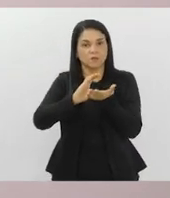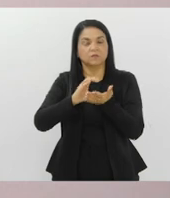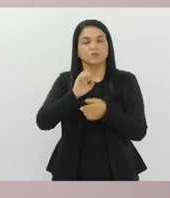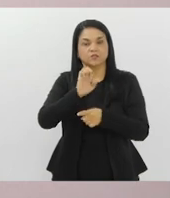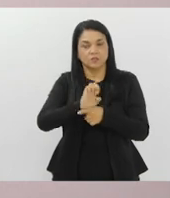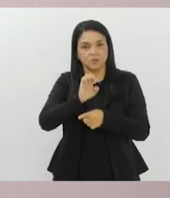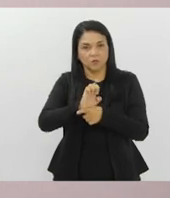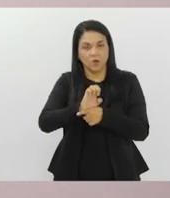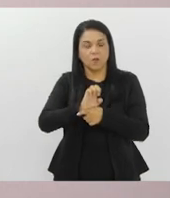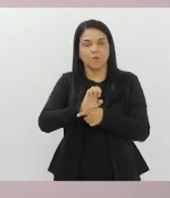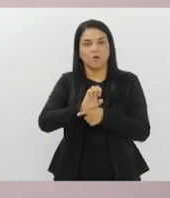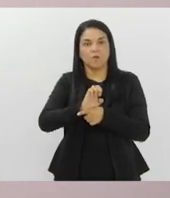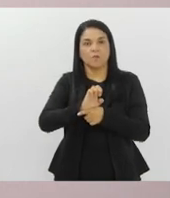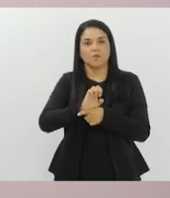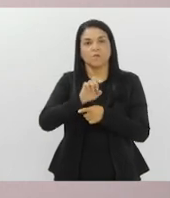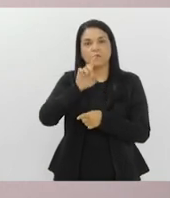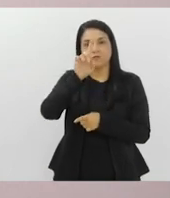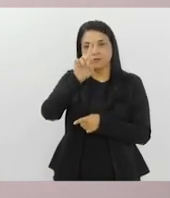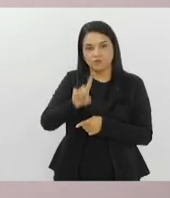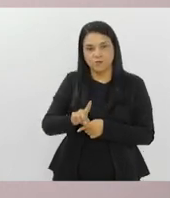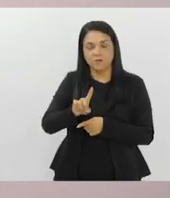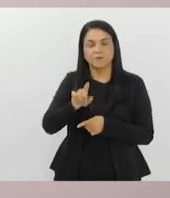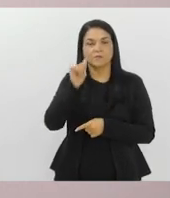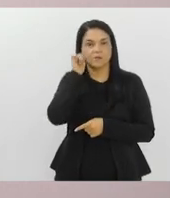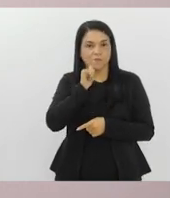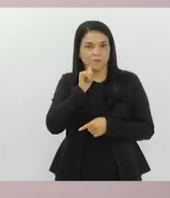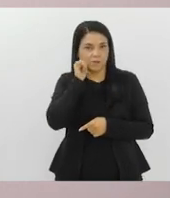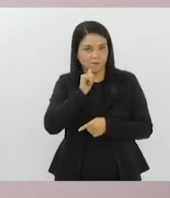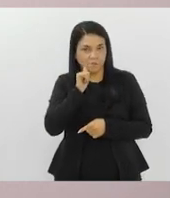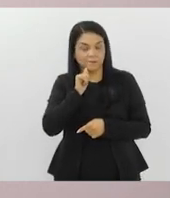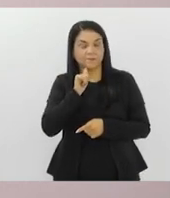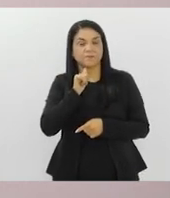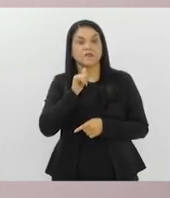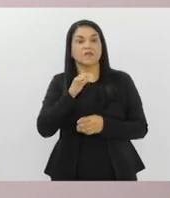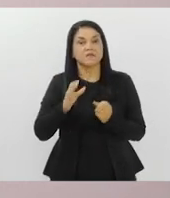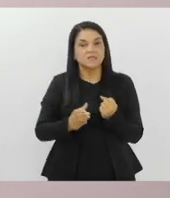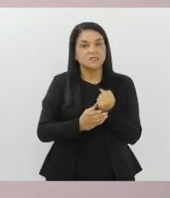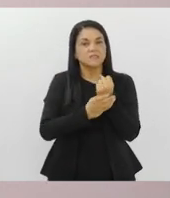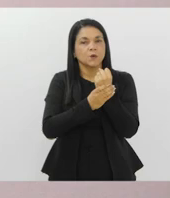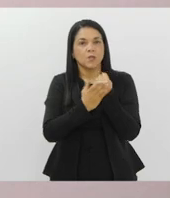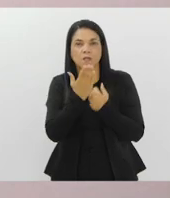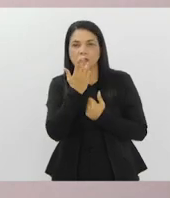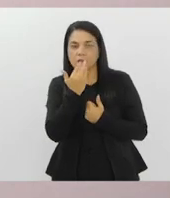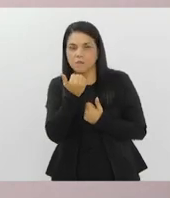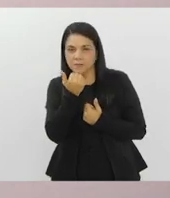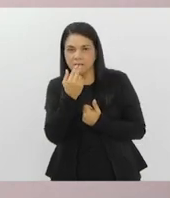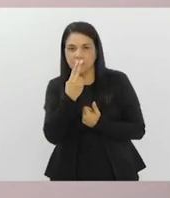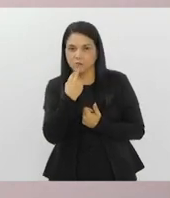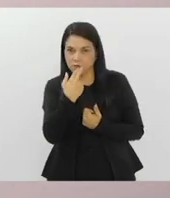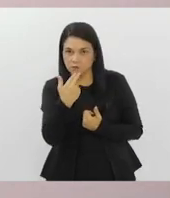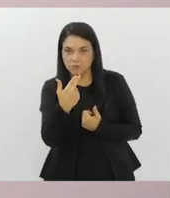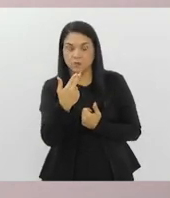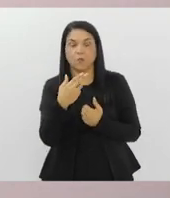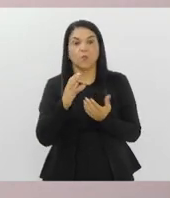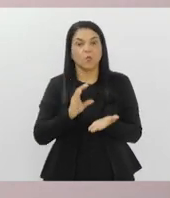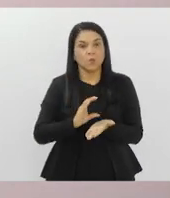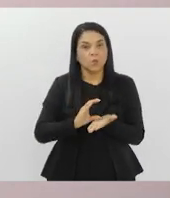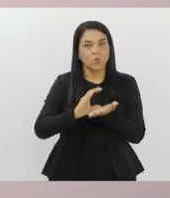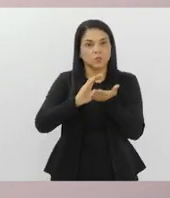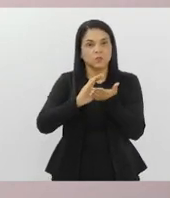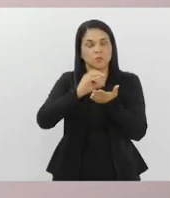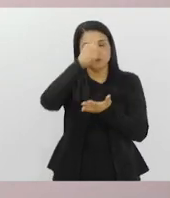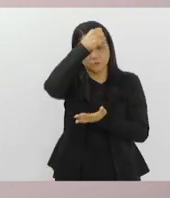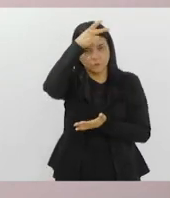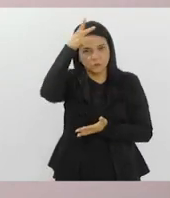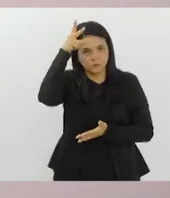dos Direitos da Mulher, da Segurança Alimentar e Nutricional, o próprio Conselho Municipal e